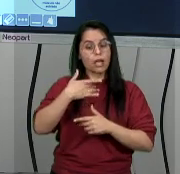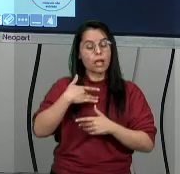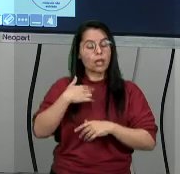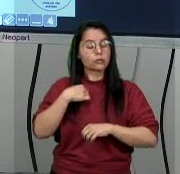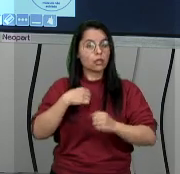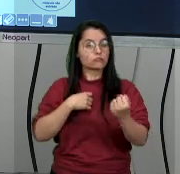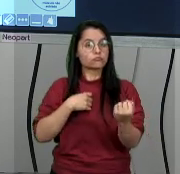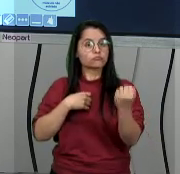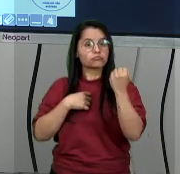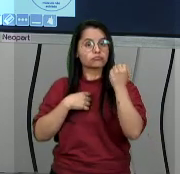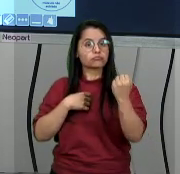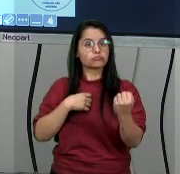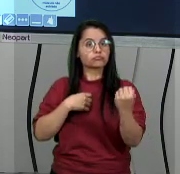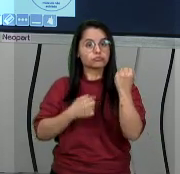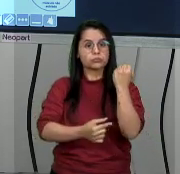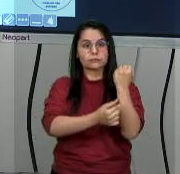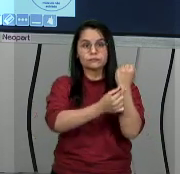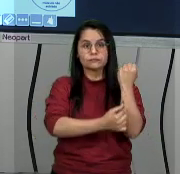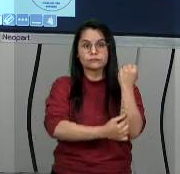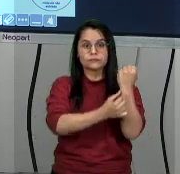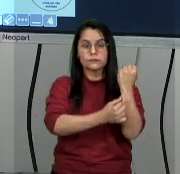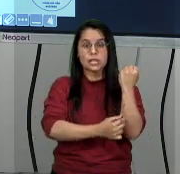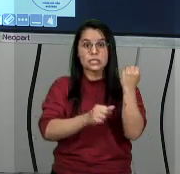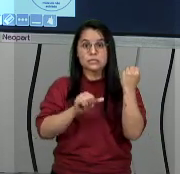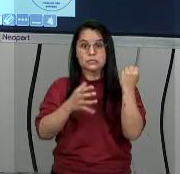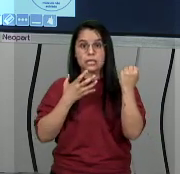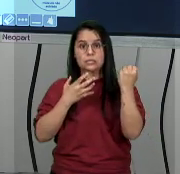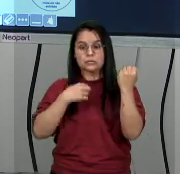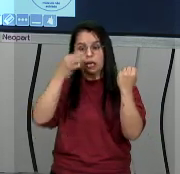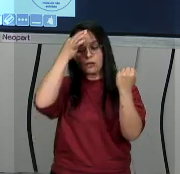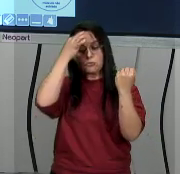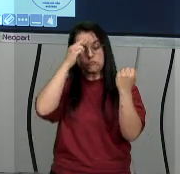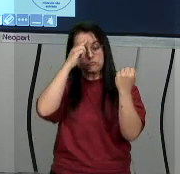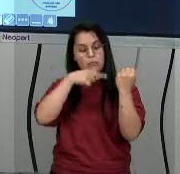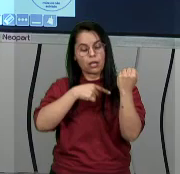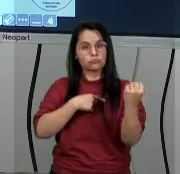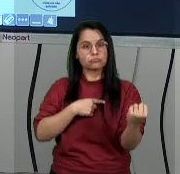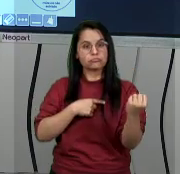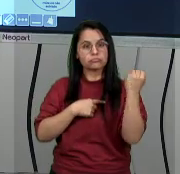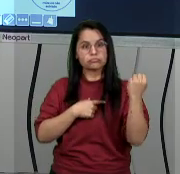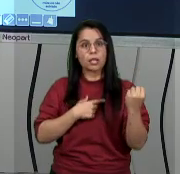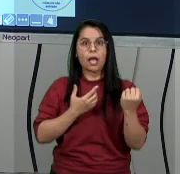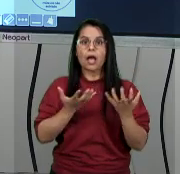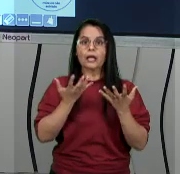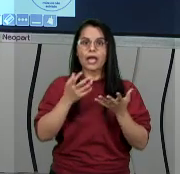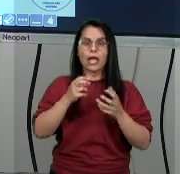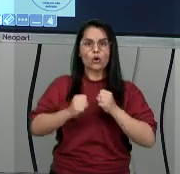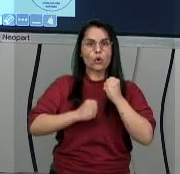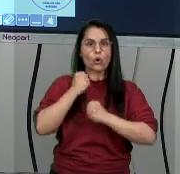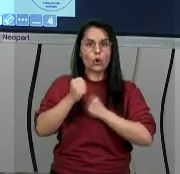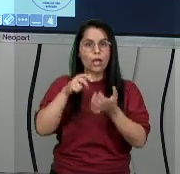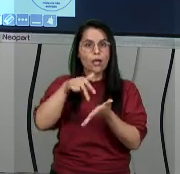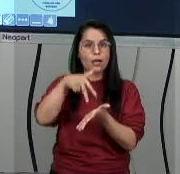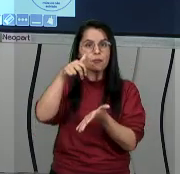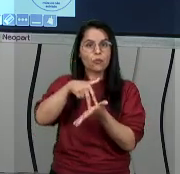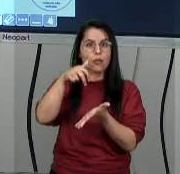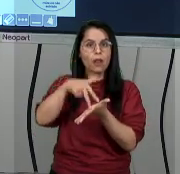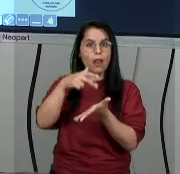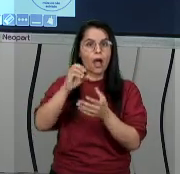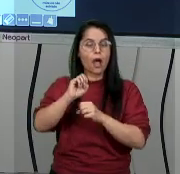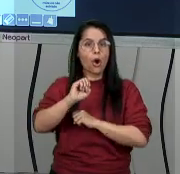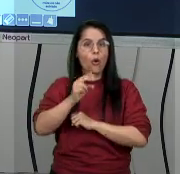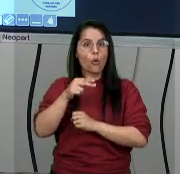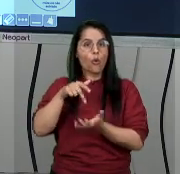seu braço, sua perna, se você quiser. Se você quiser correr, pular, saltar,